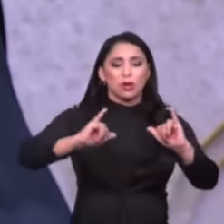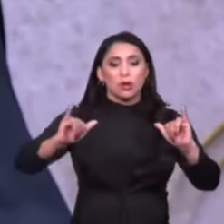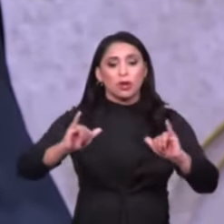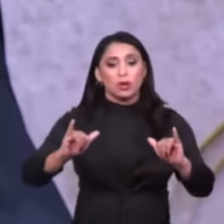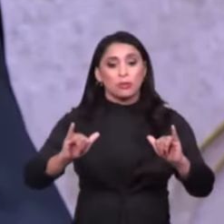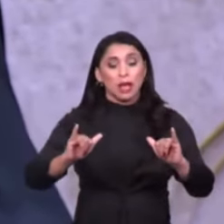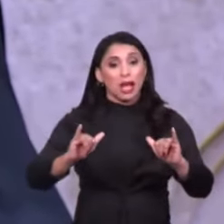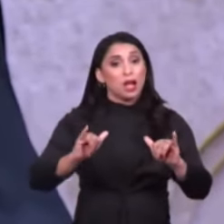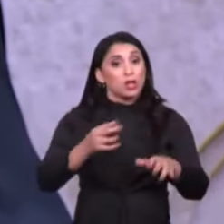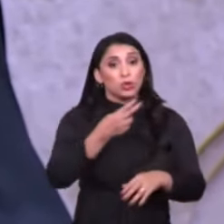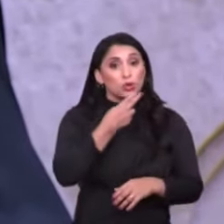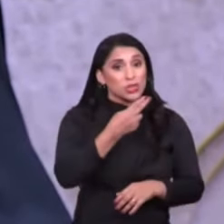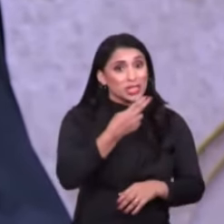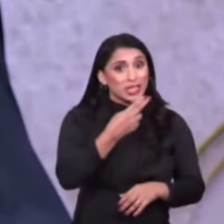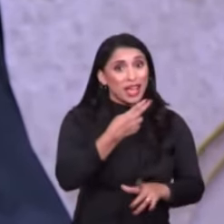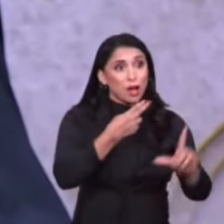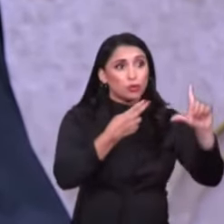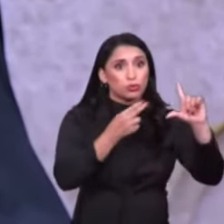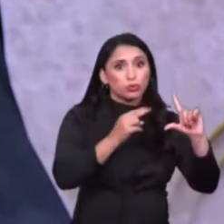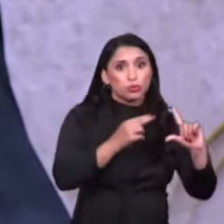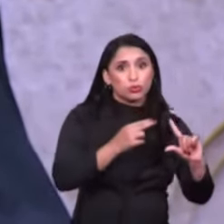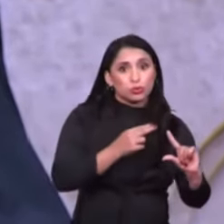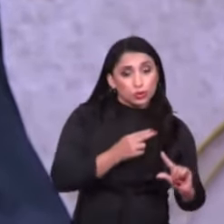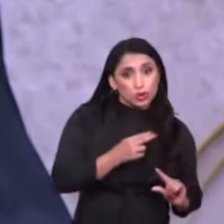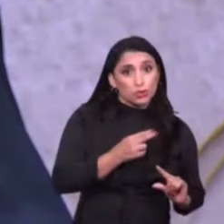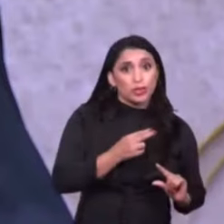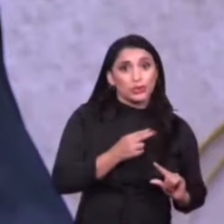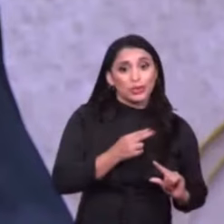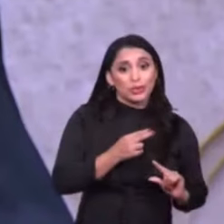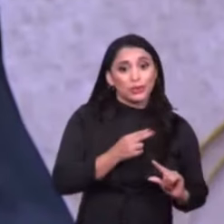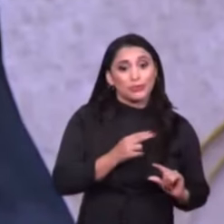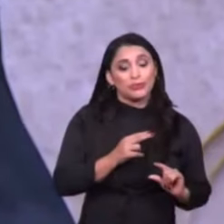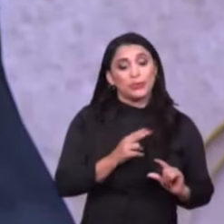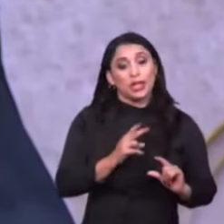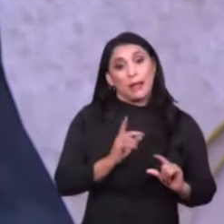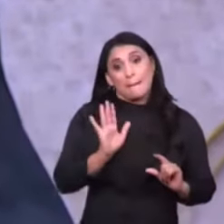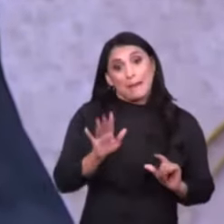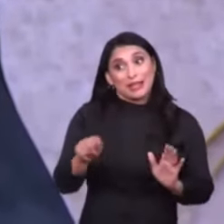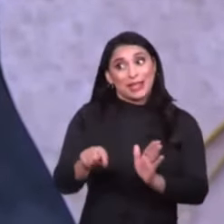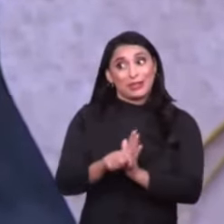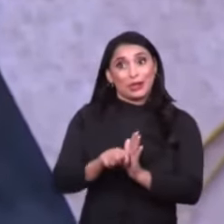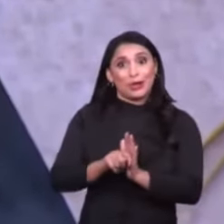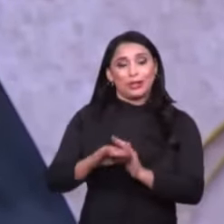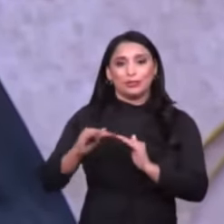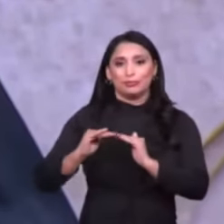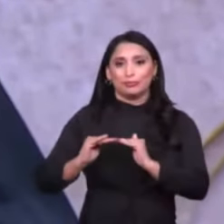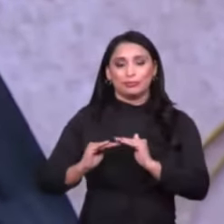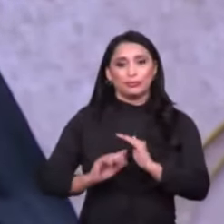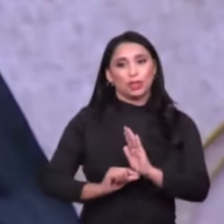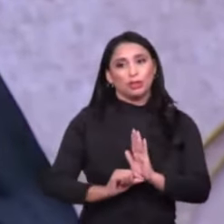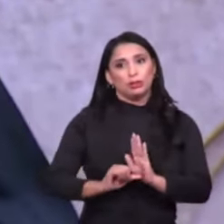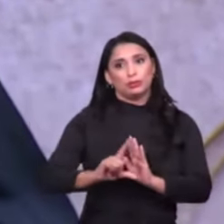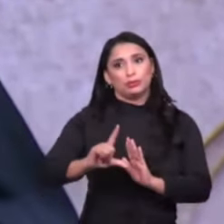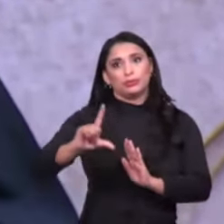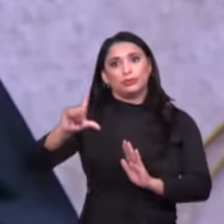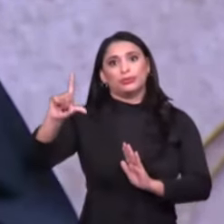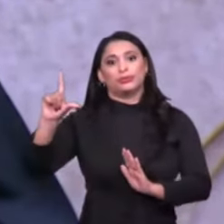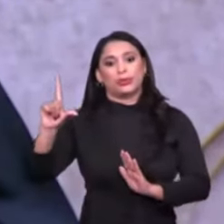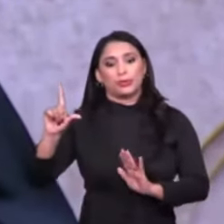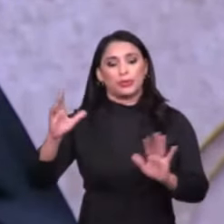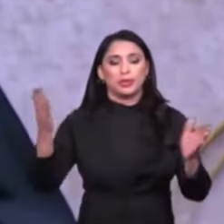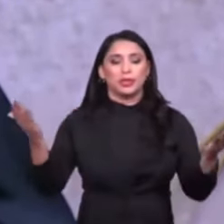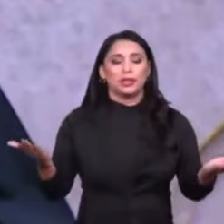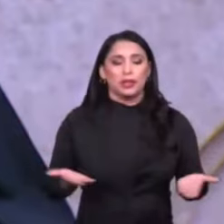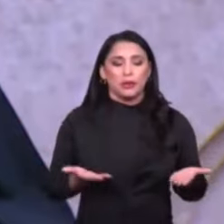que o consumo caísse drasticamente, ao passo que, infelizmente, o consumo de drogas continuou a subir. Agora sim,